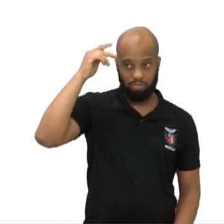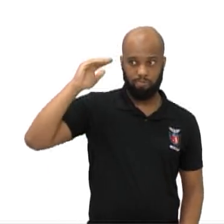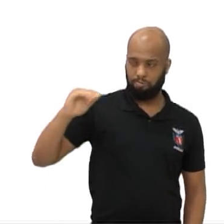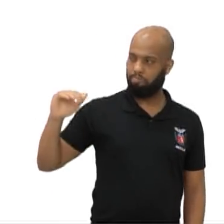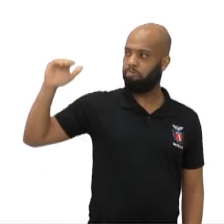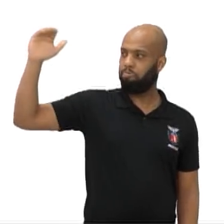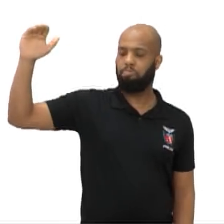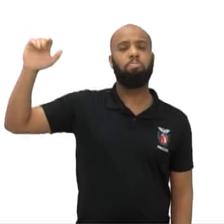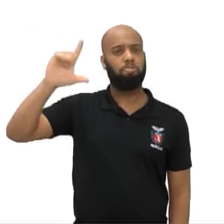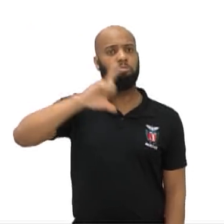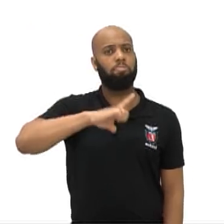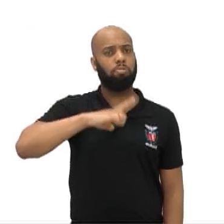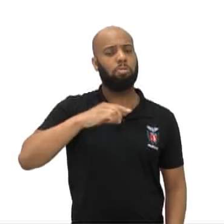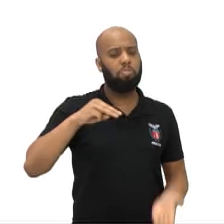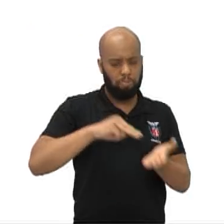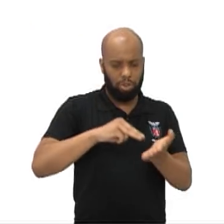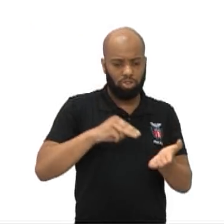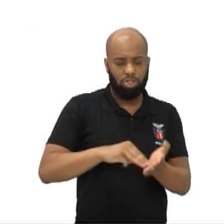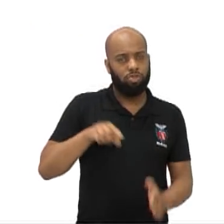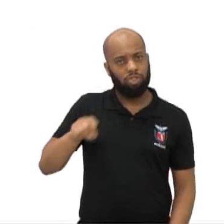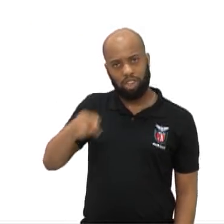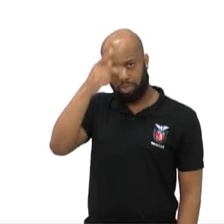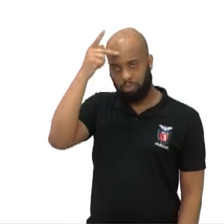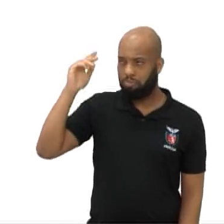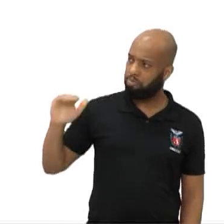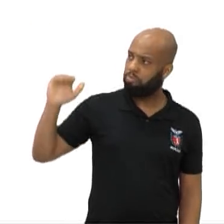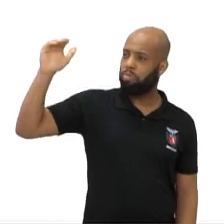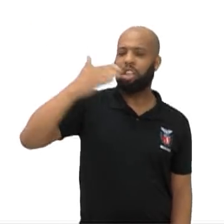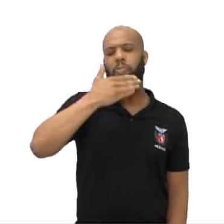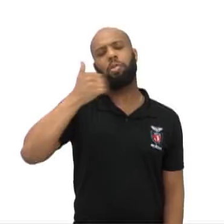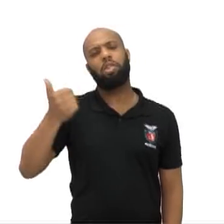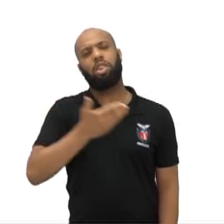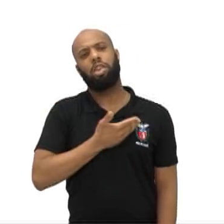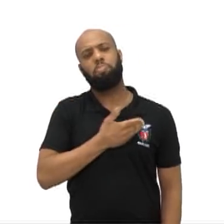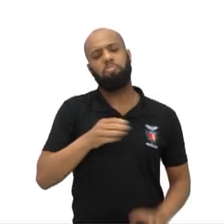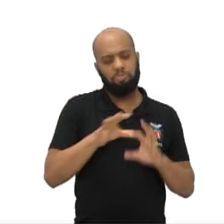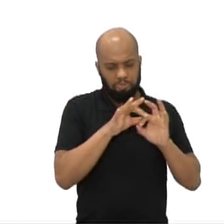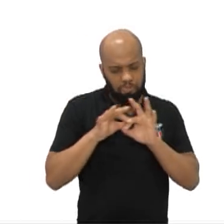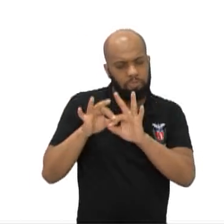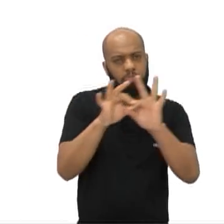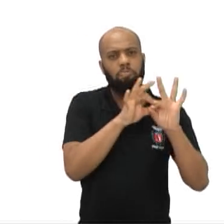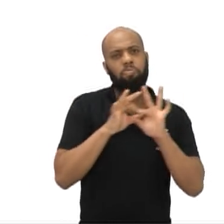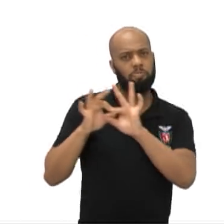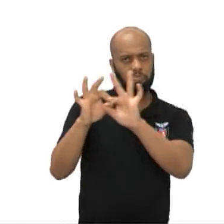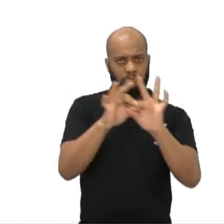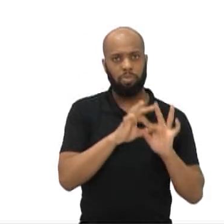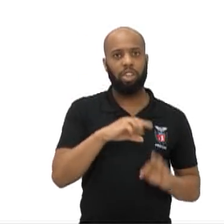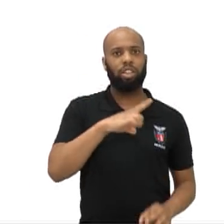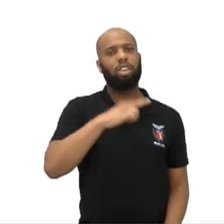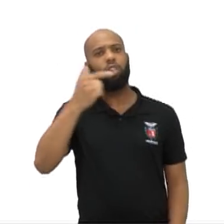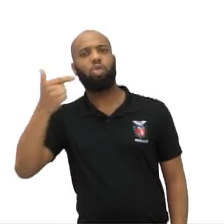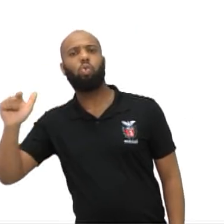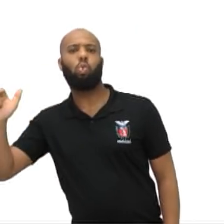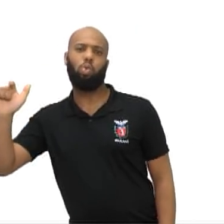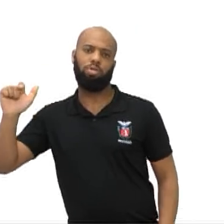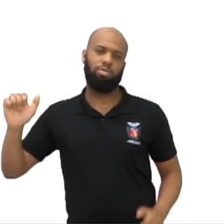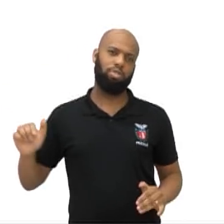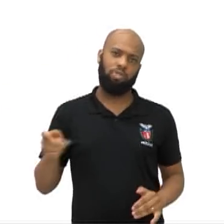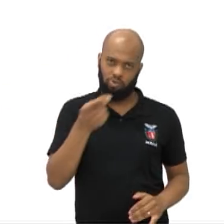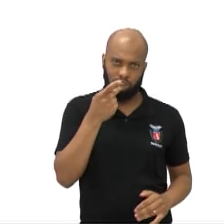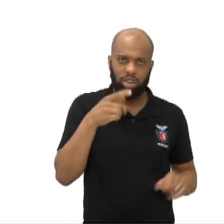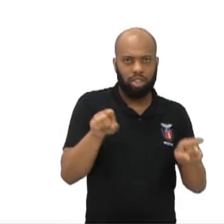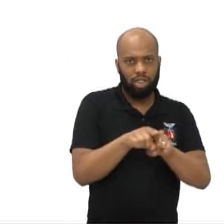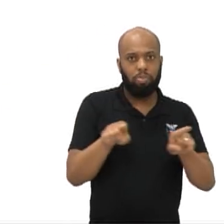séria. Essa pessoa grande é o melhor amigo que possuo no mundo. Tenho uma outra desculpa.